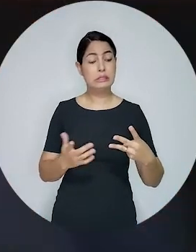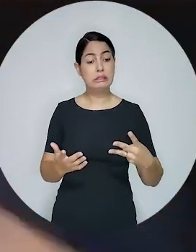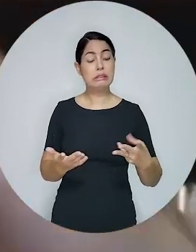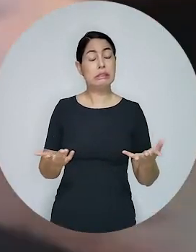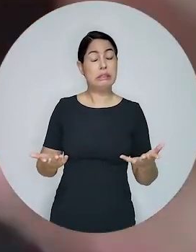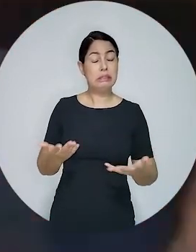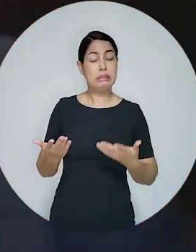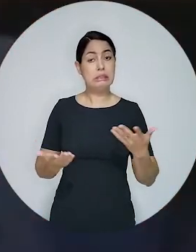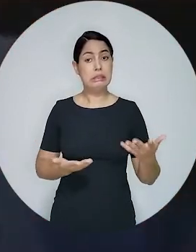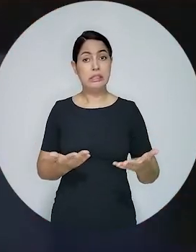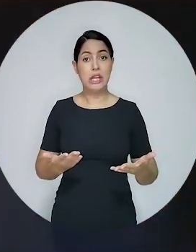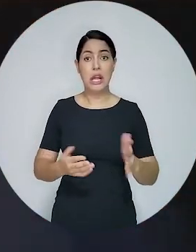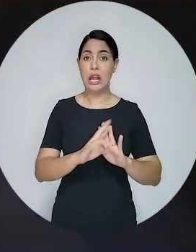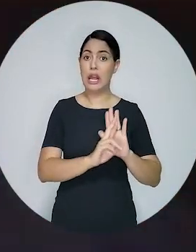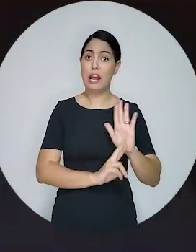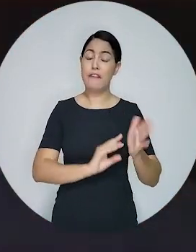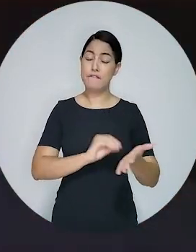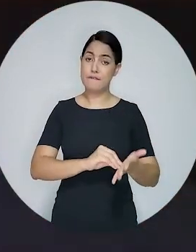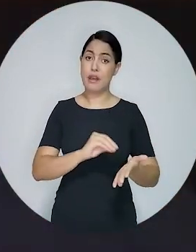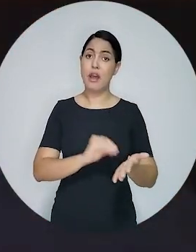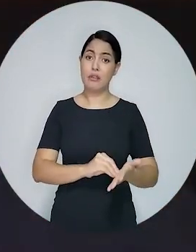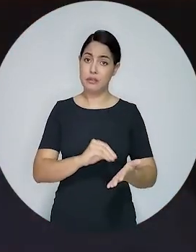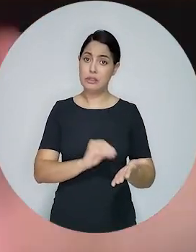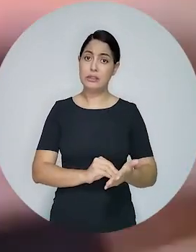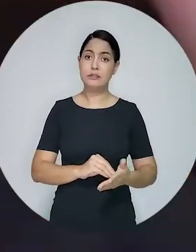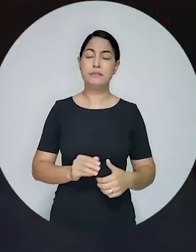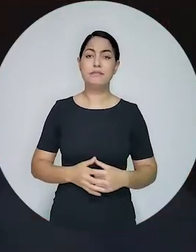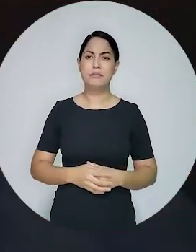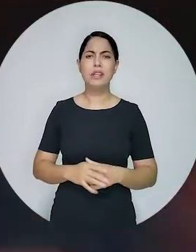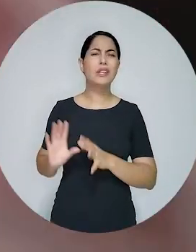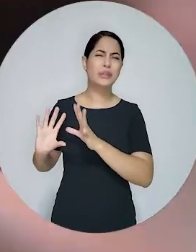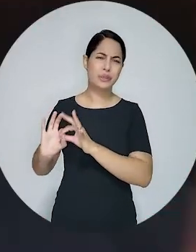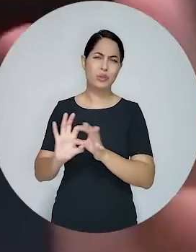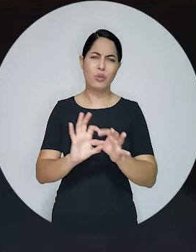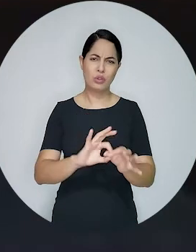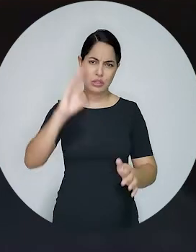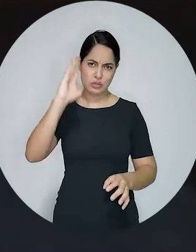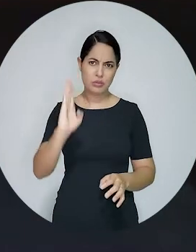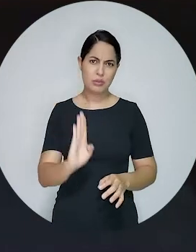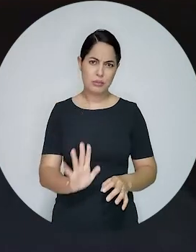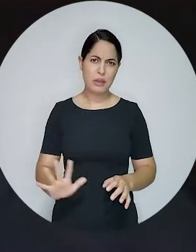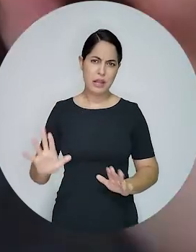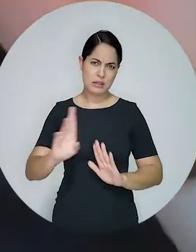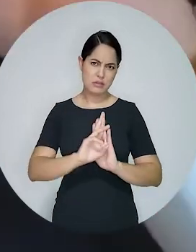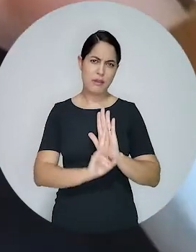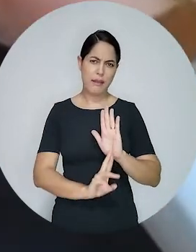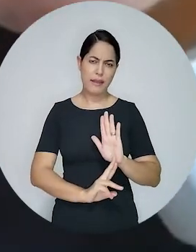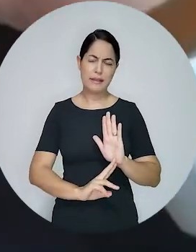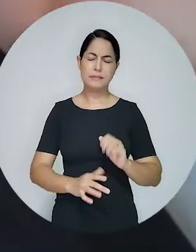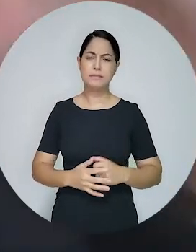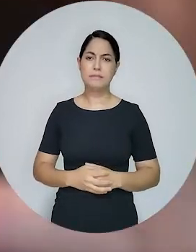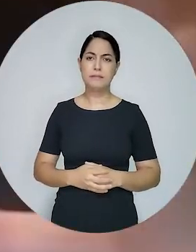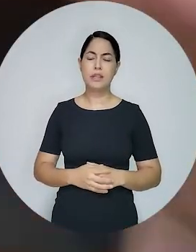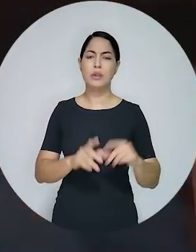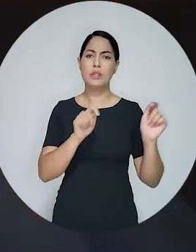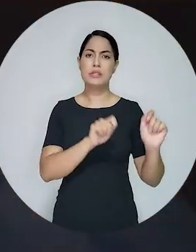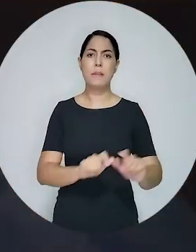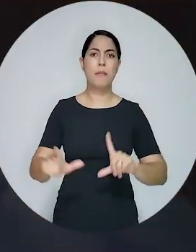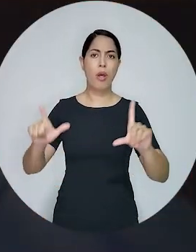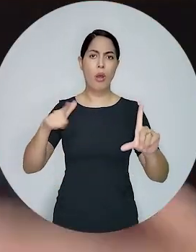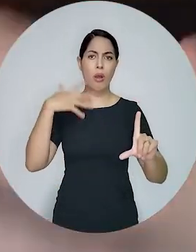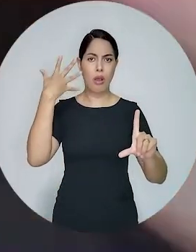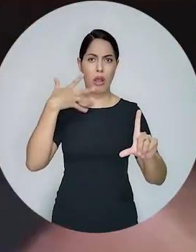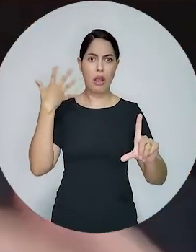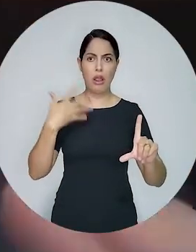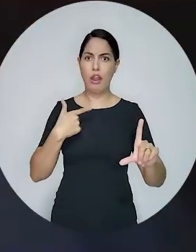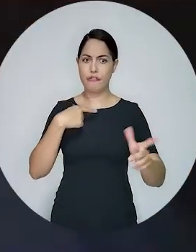temas estão um pouco desregulados hoje na jurisprudência e mesmo no contexto normativo nacional. Então, nesse primeiro